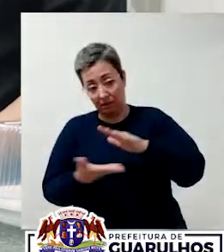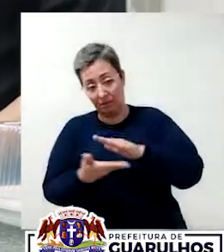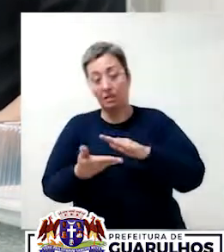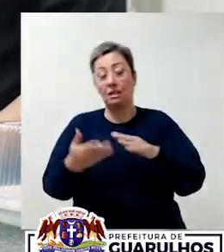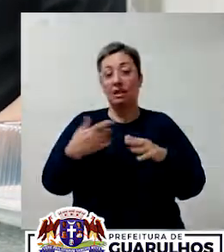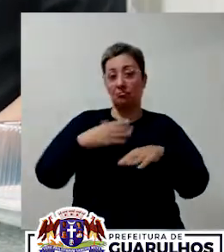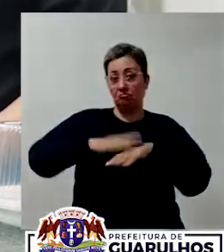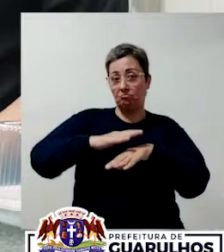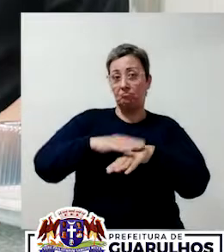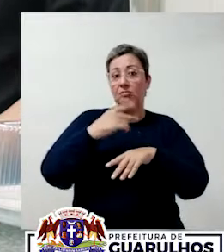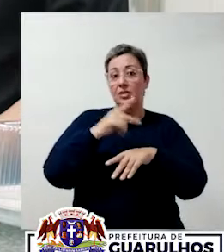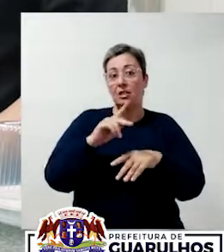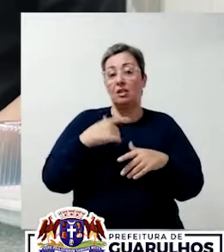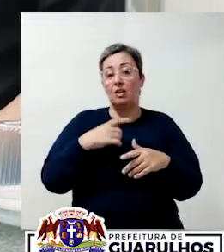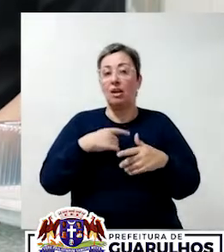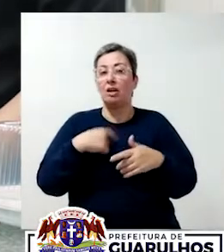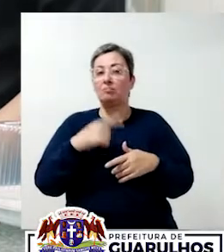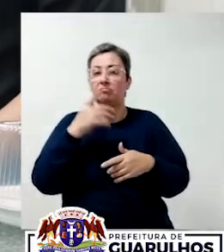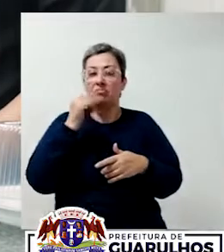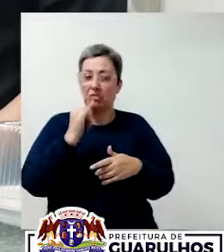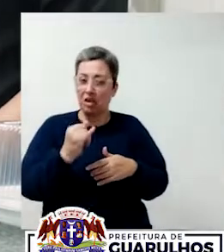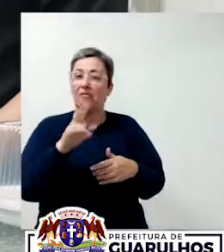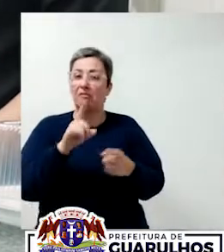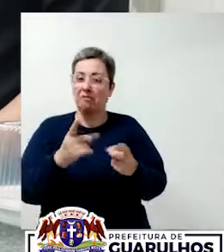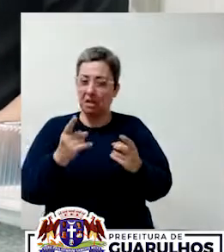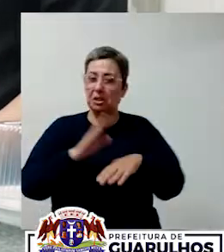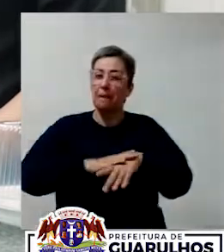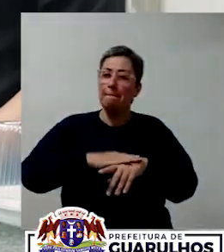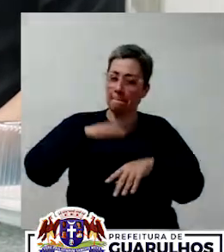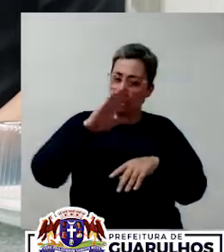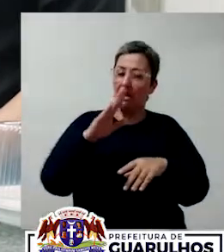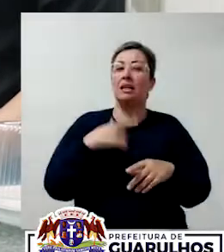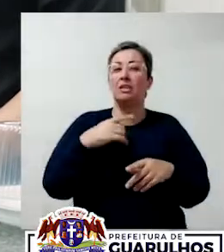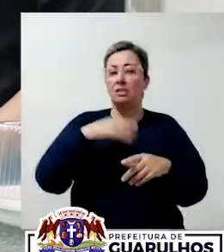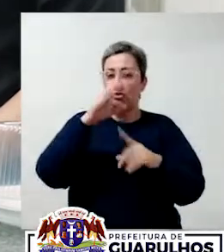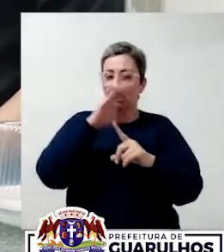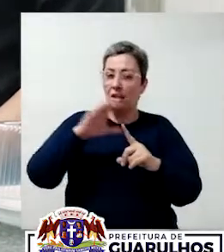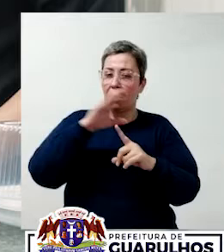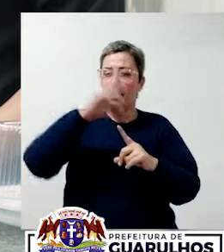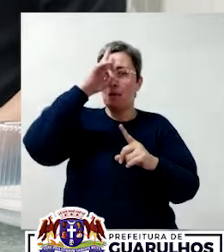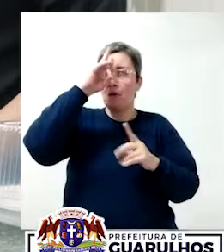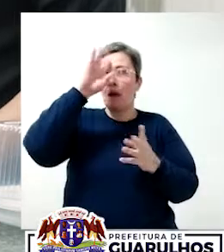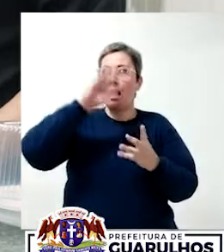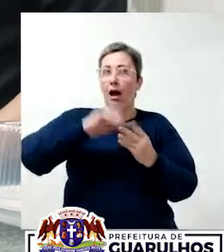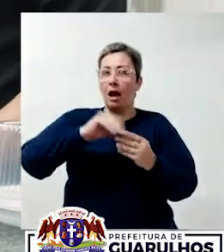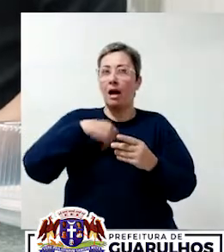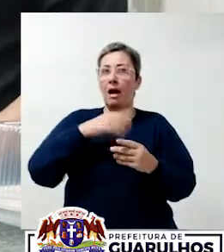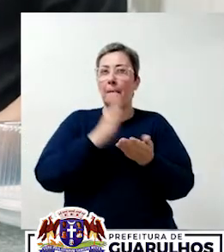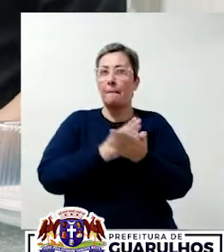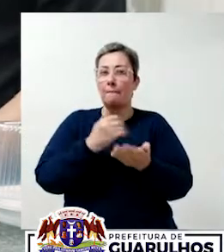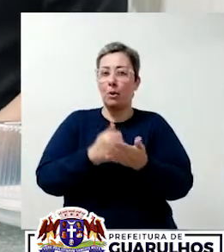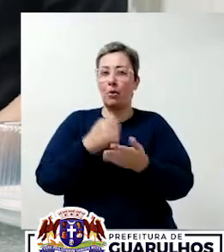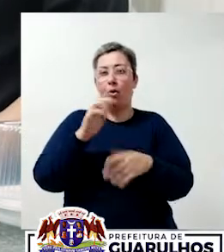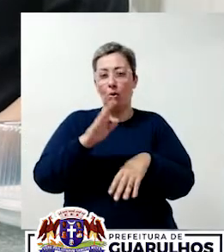Poderia ser feito esse bolo só com recheio em cima? Poderia, mas essa forma que ela fez aqui é uma forma que eu garanto para